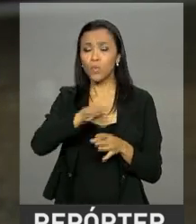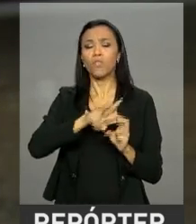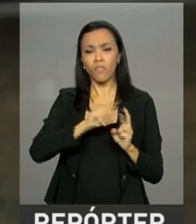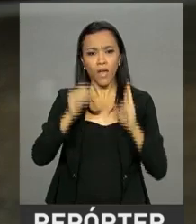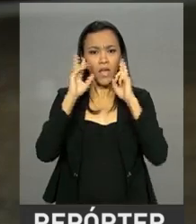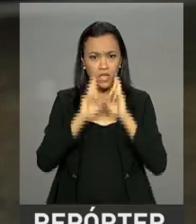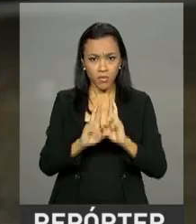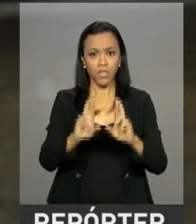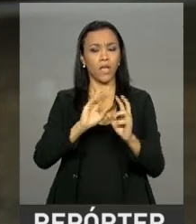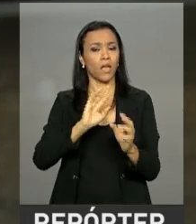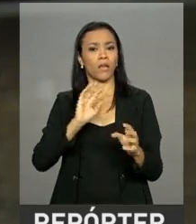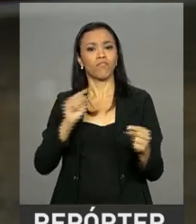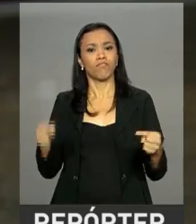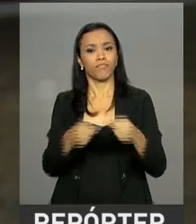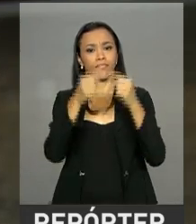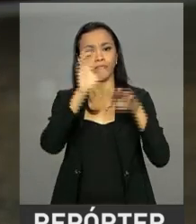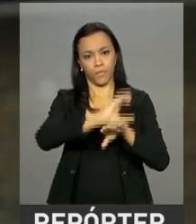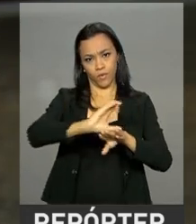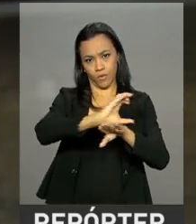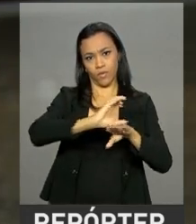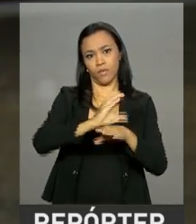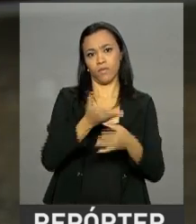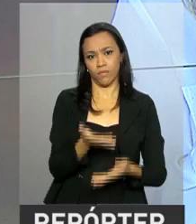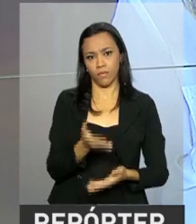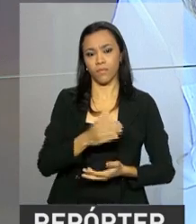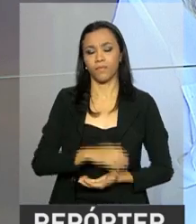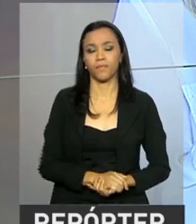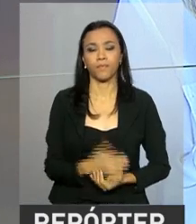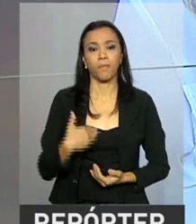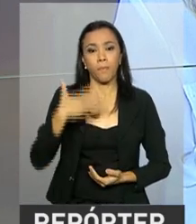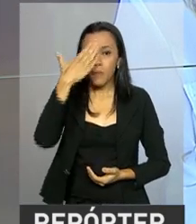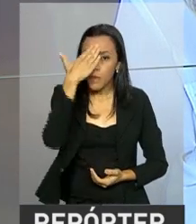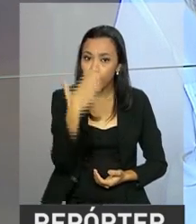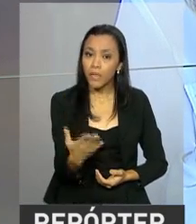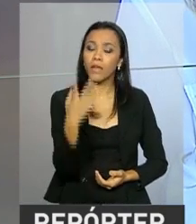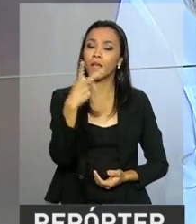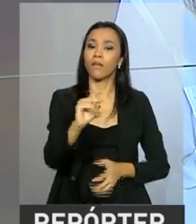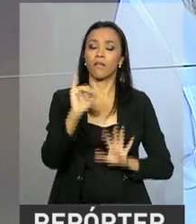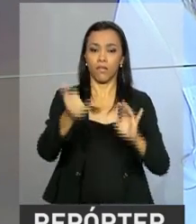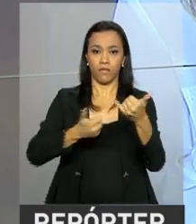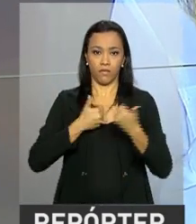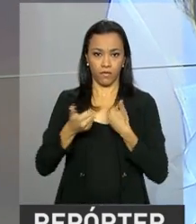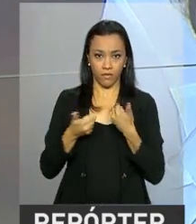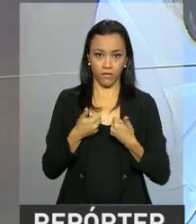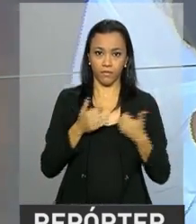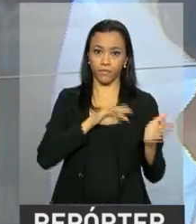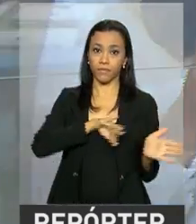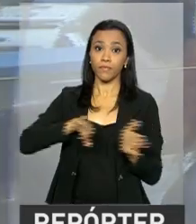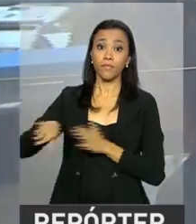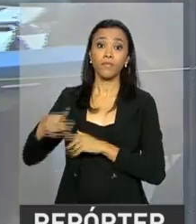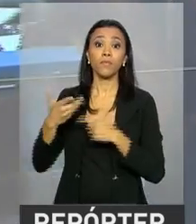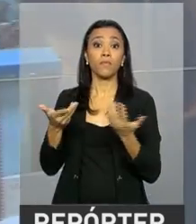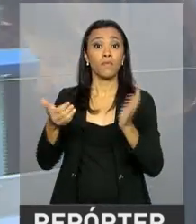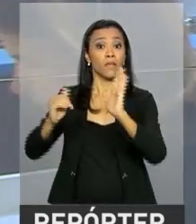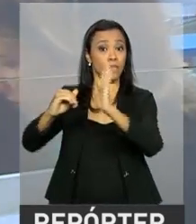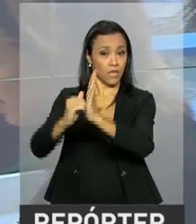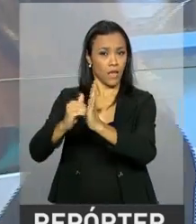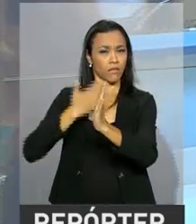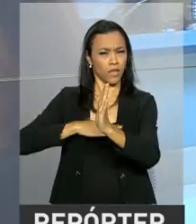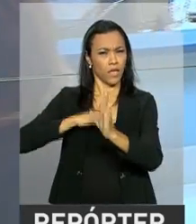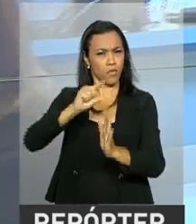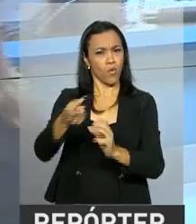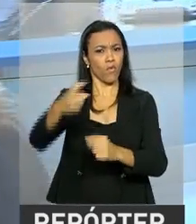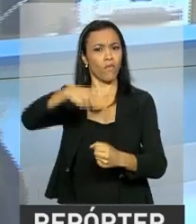na Constituição Federal do Brasil Renata Obrigada Paola pelas suas informações e o Senado retoma daqui a